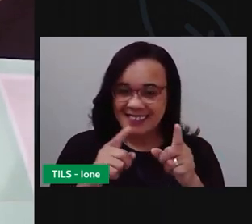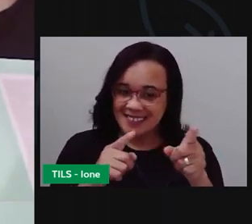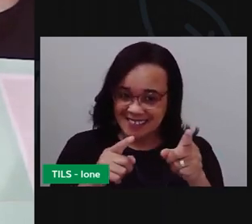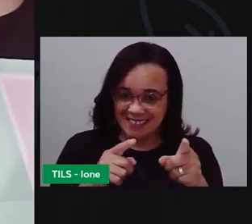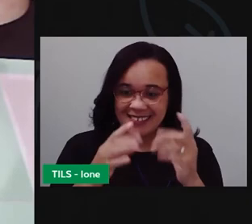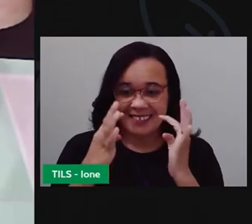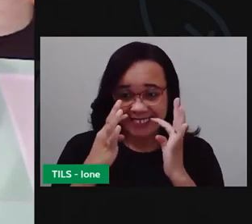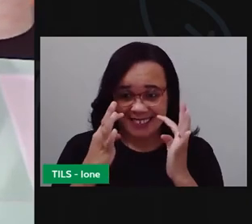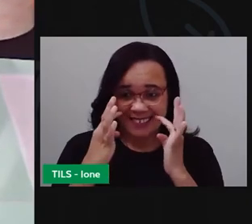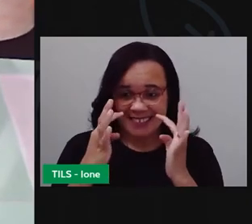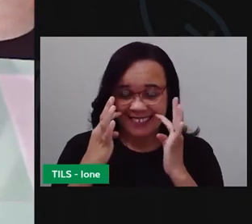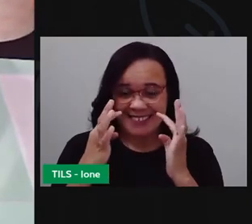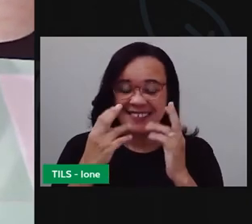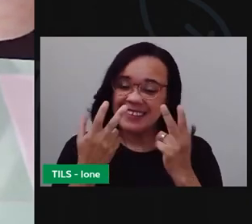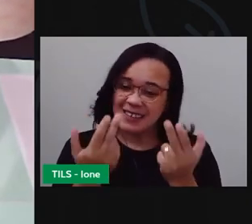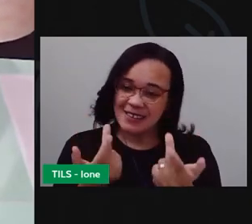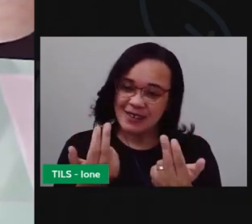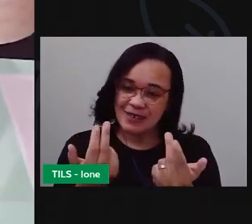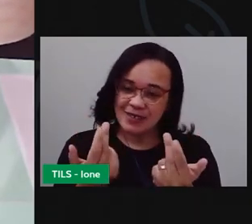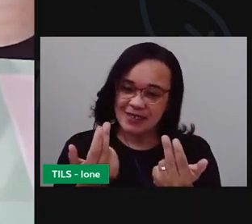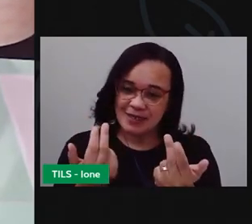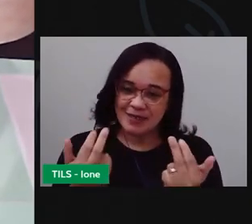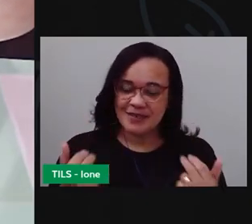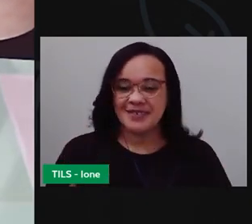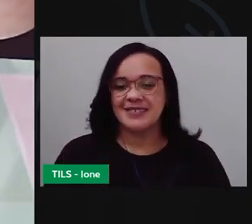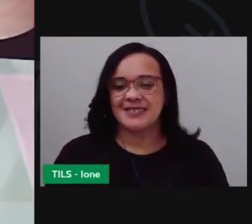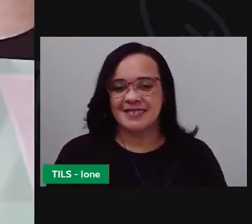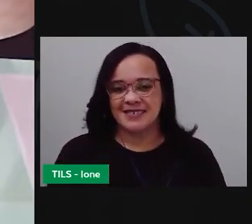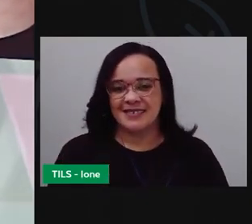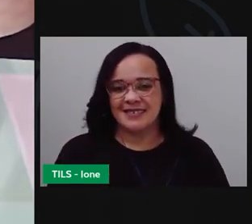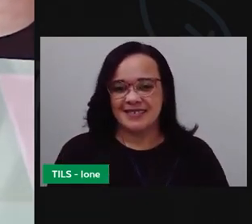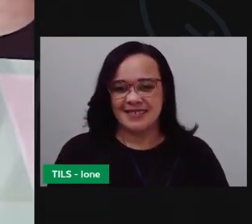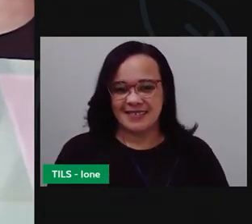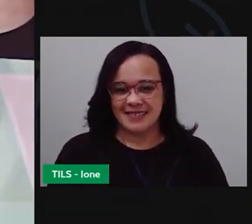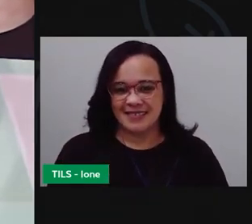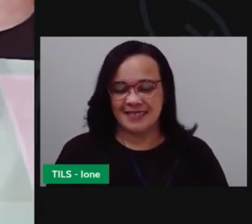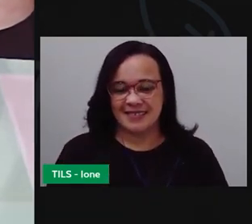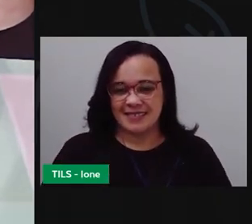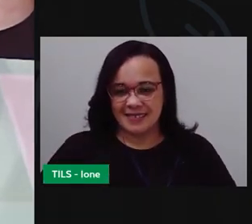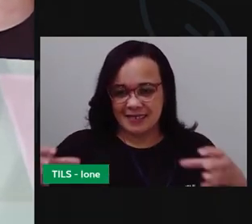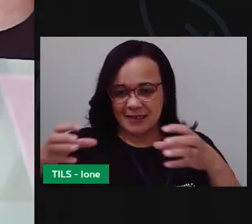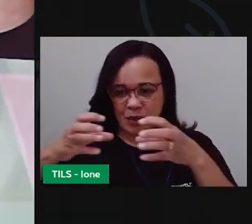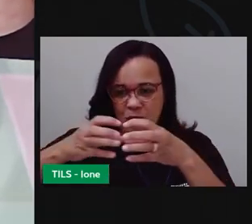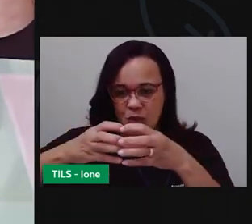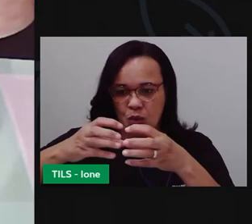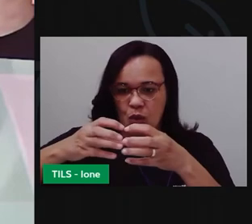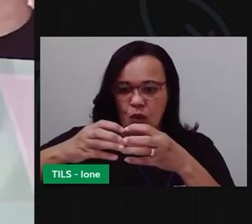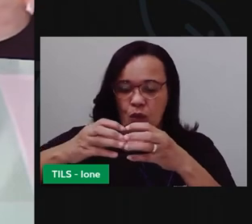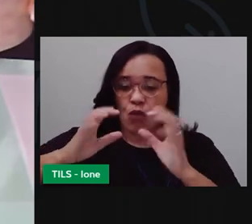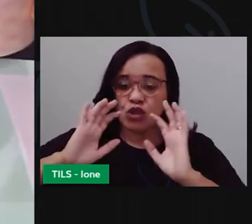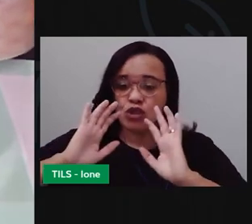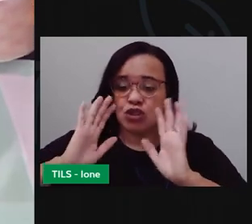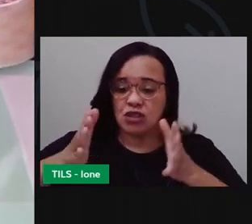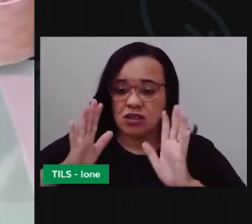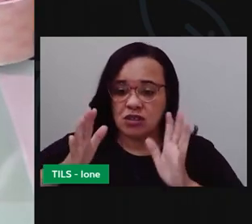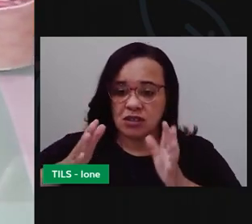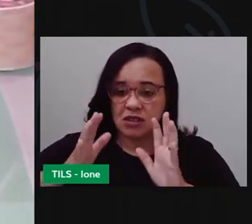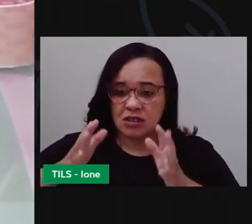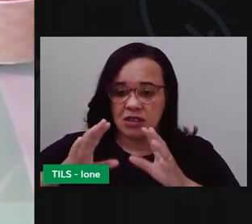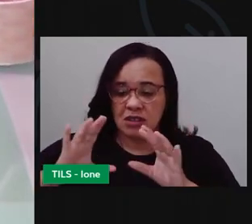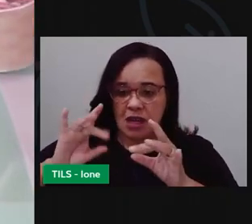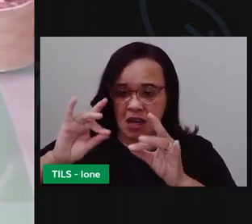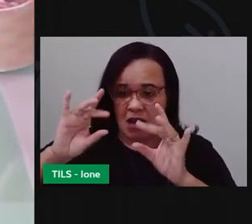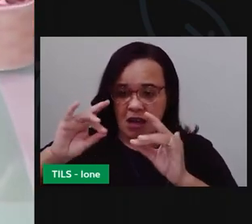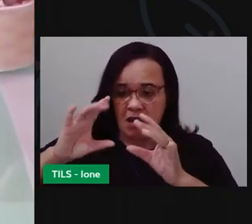assim como eu estou fazendo, eles já estão aqui, ó, em posição. E aqui eu venho, ó, com a fita